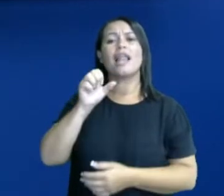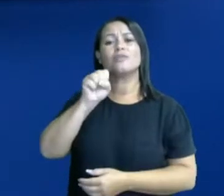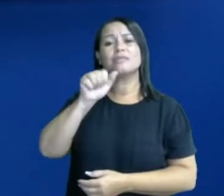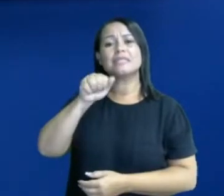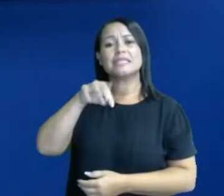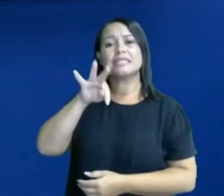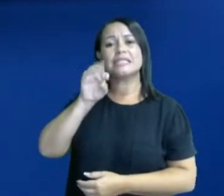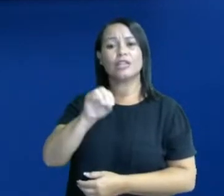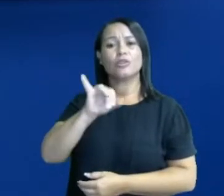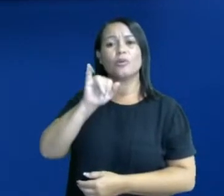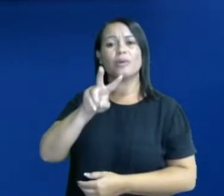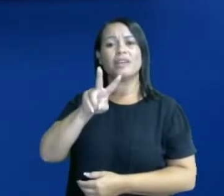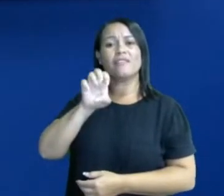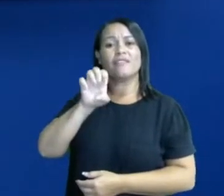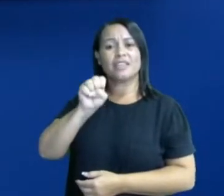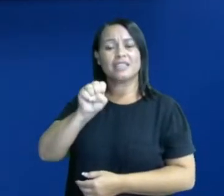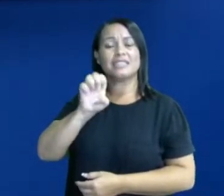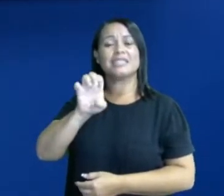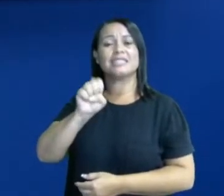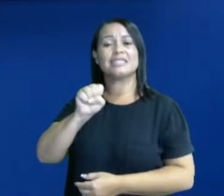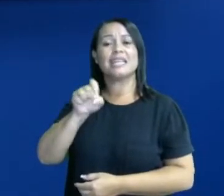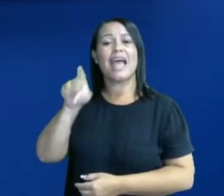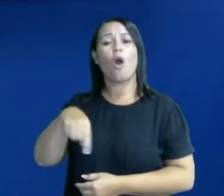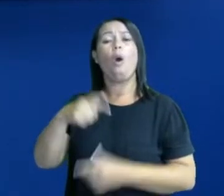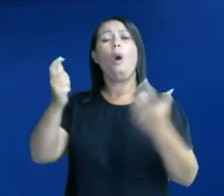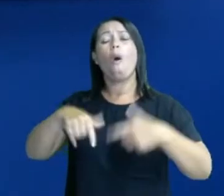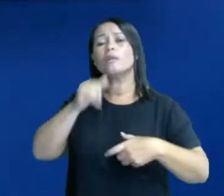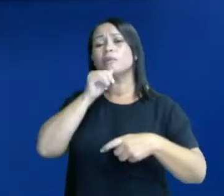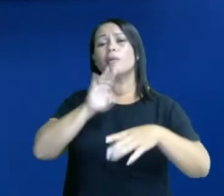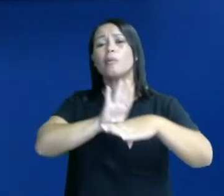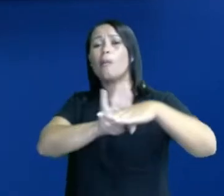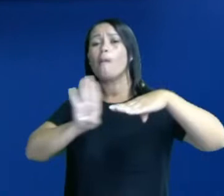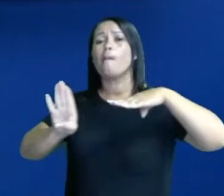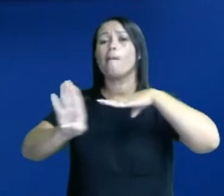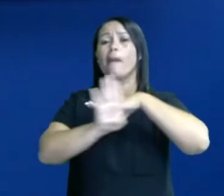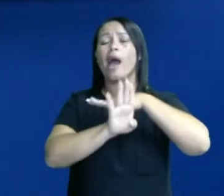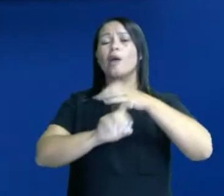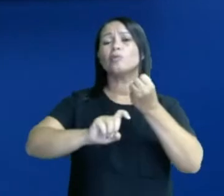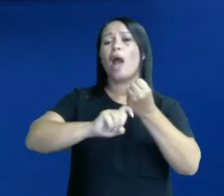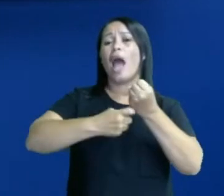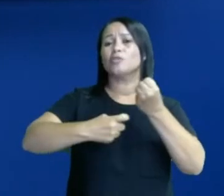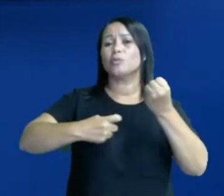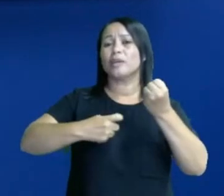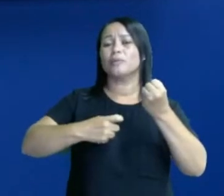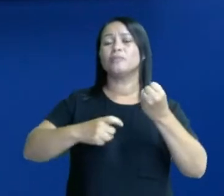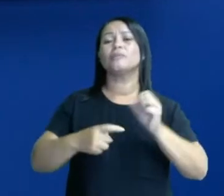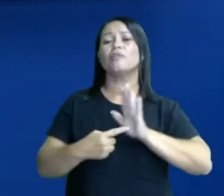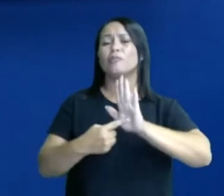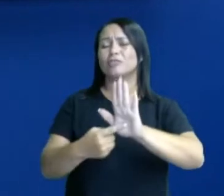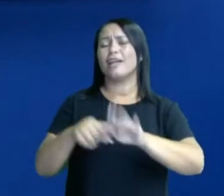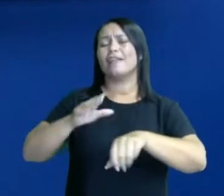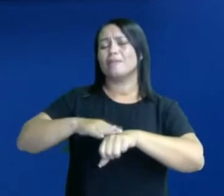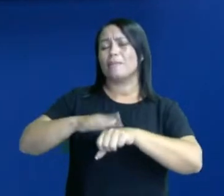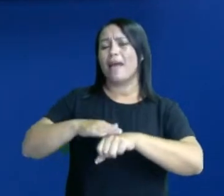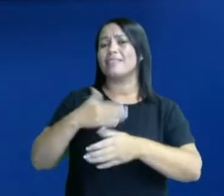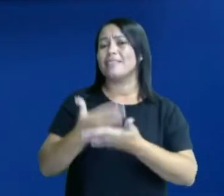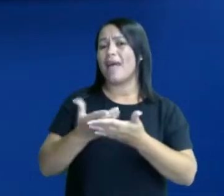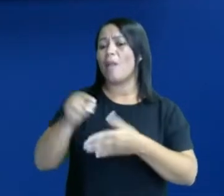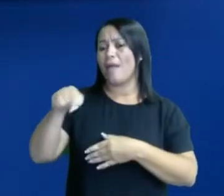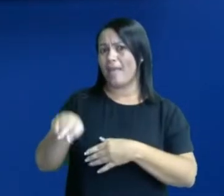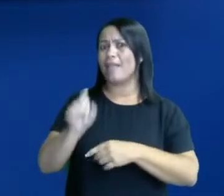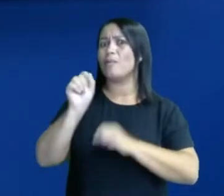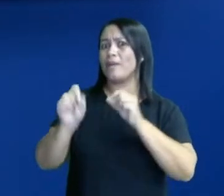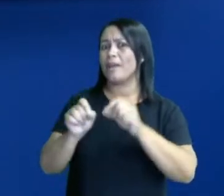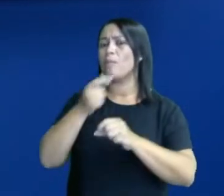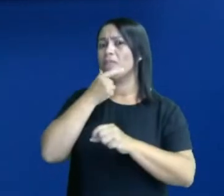que fica na comunidade do Cajueiro, e nós convidamos ele para fazer parte dessa aula. Ele é aluno do